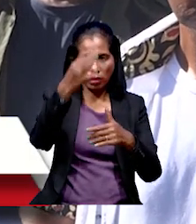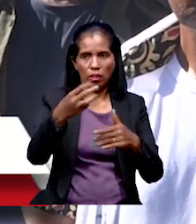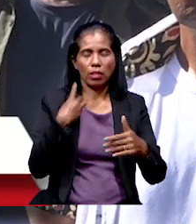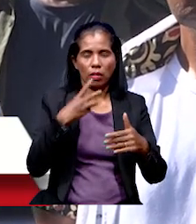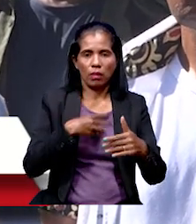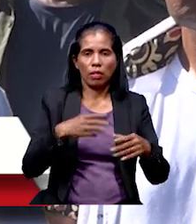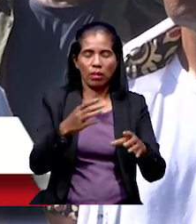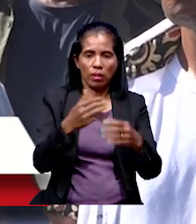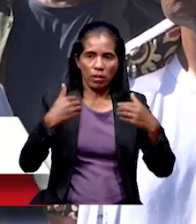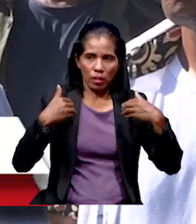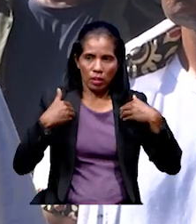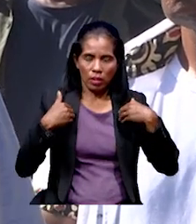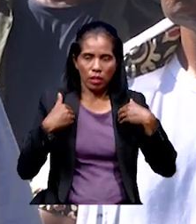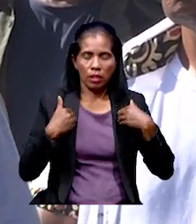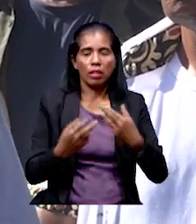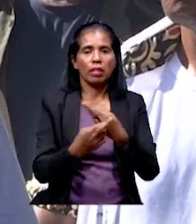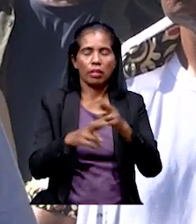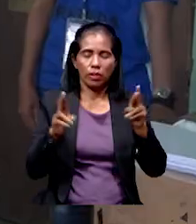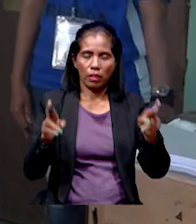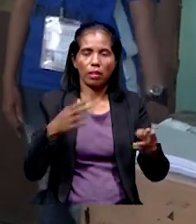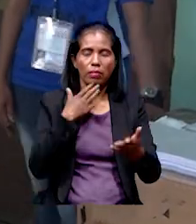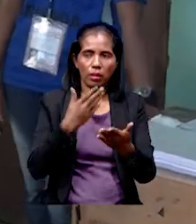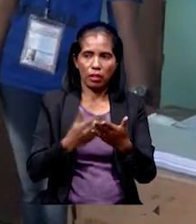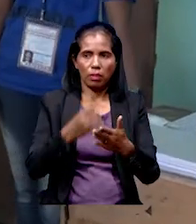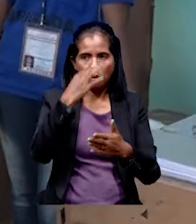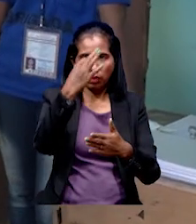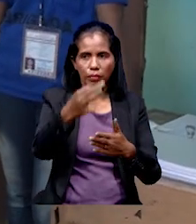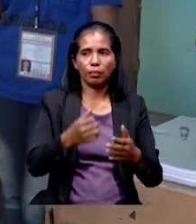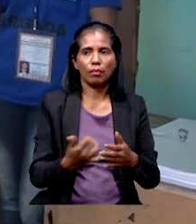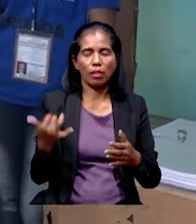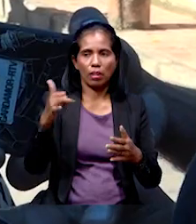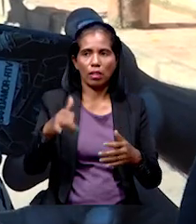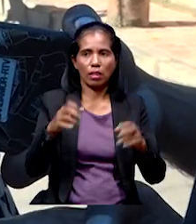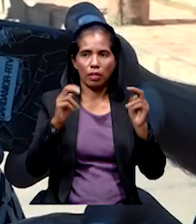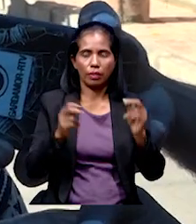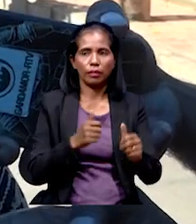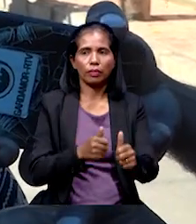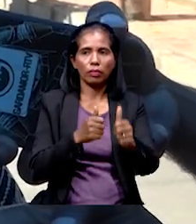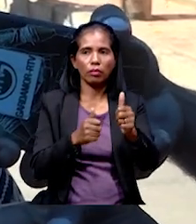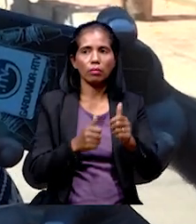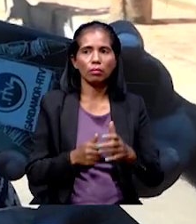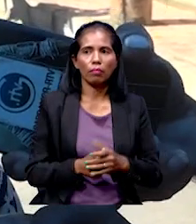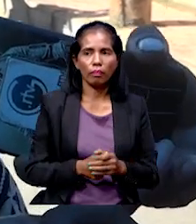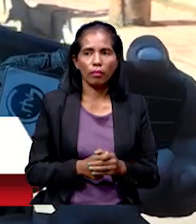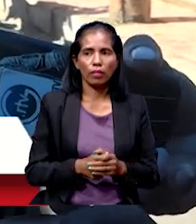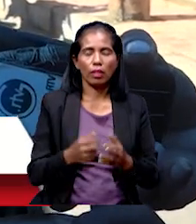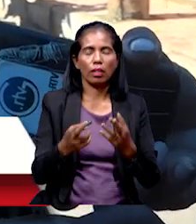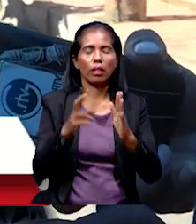ganha resultado no mesmo dia que lhe a Merua. Sira tem que cumprir, cumprir